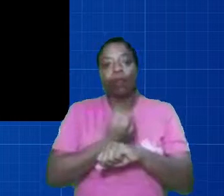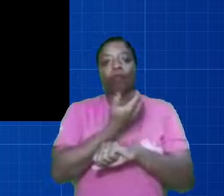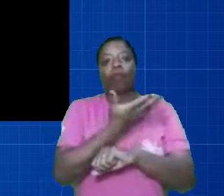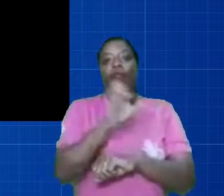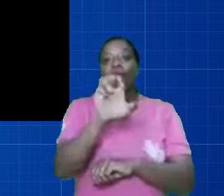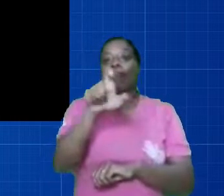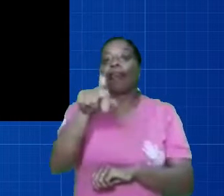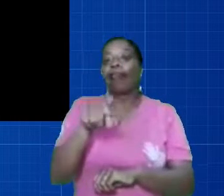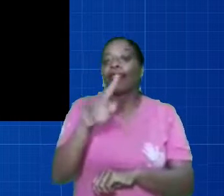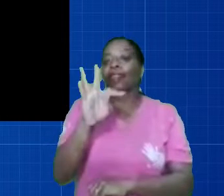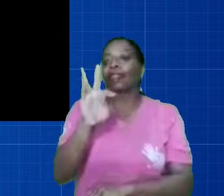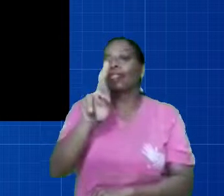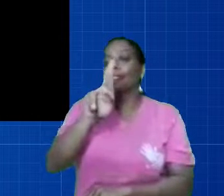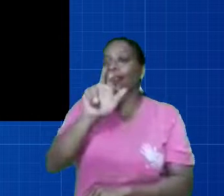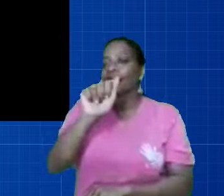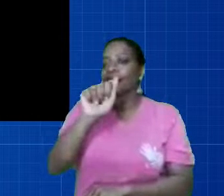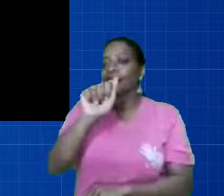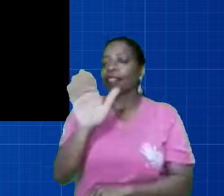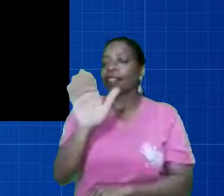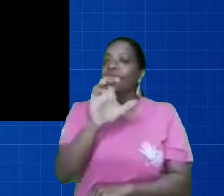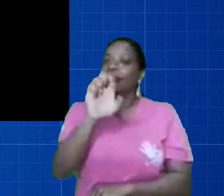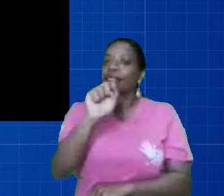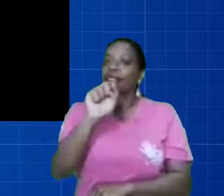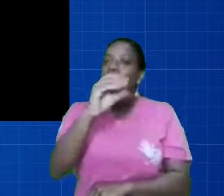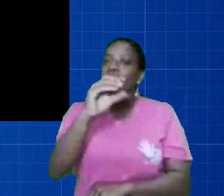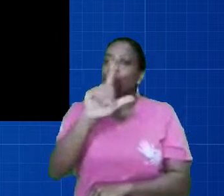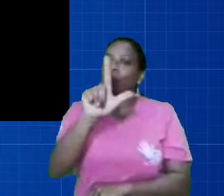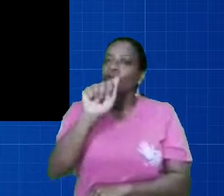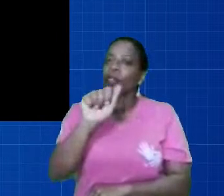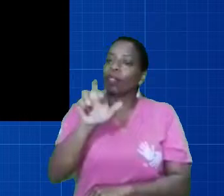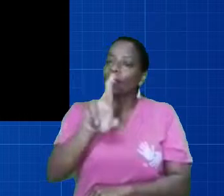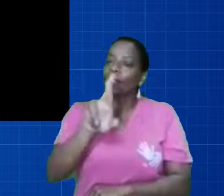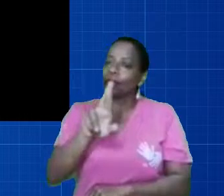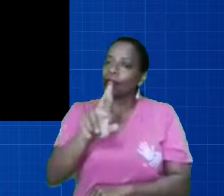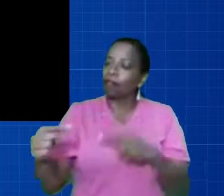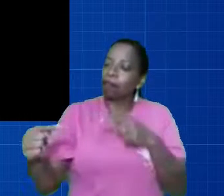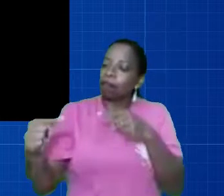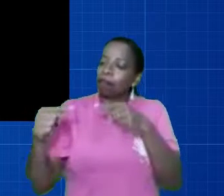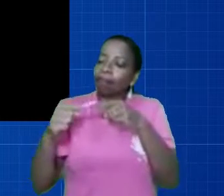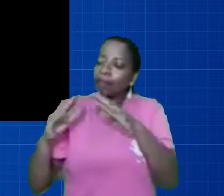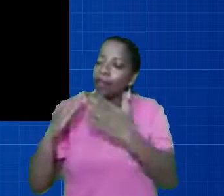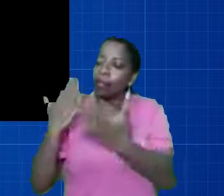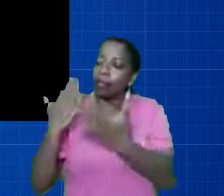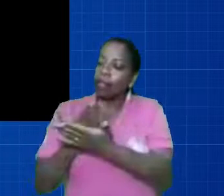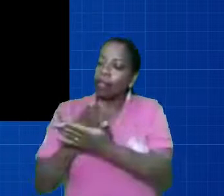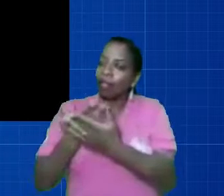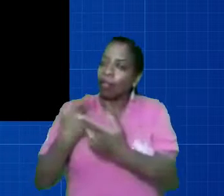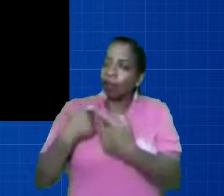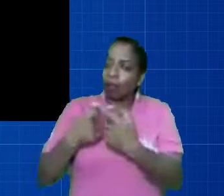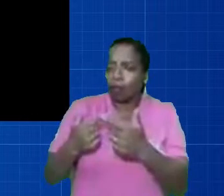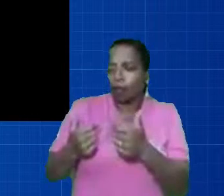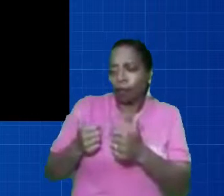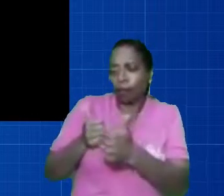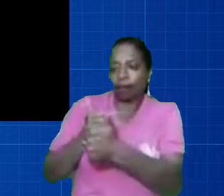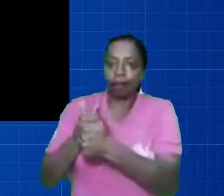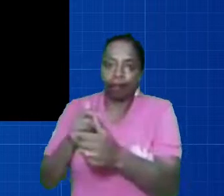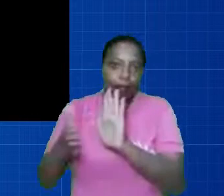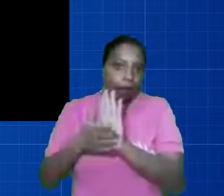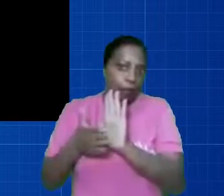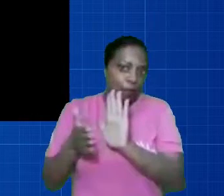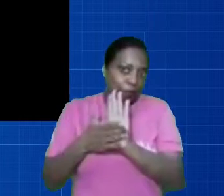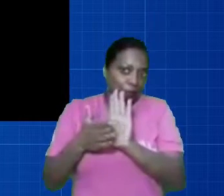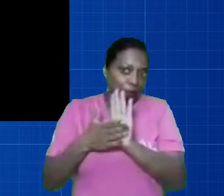escolar. Ele estava ligado à escola pela proximidade, pela proposta, mas ele não era